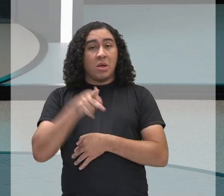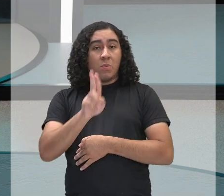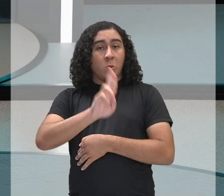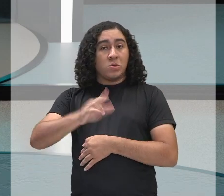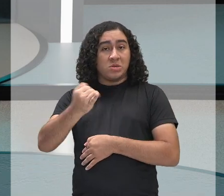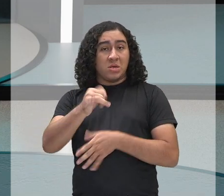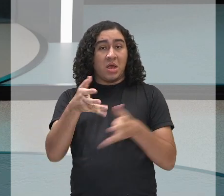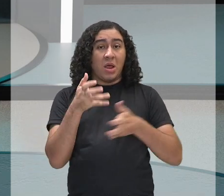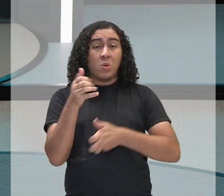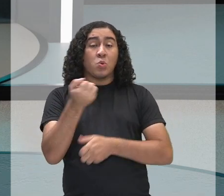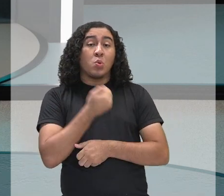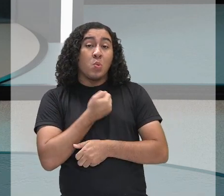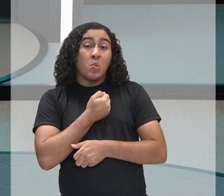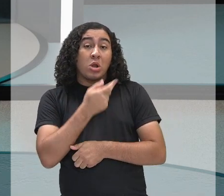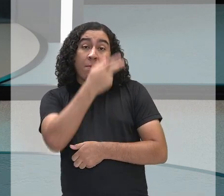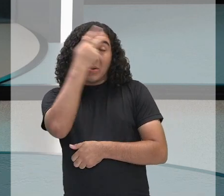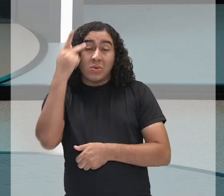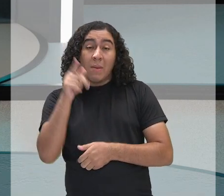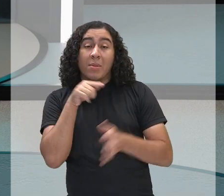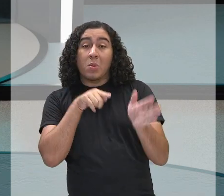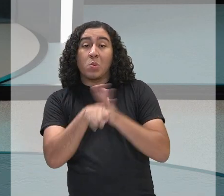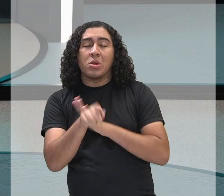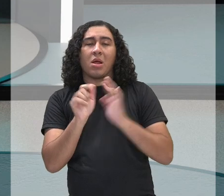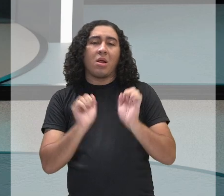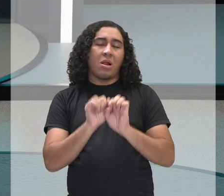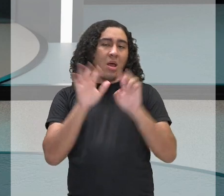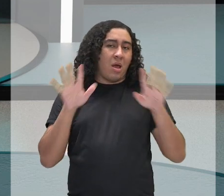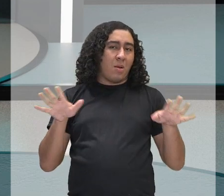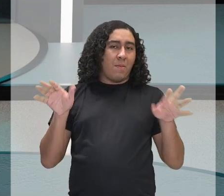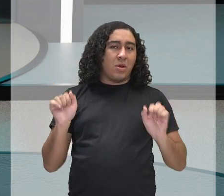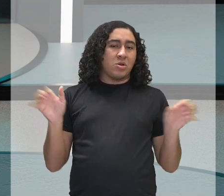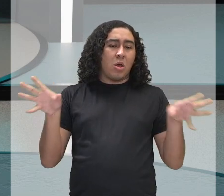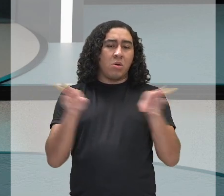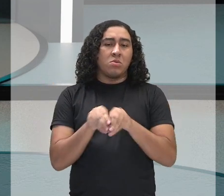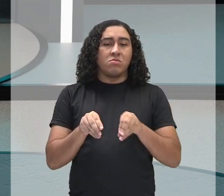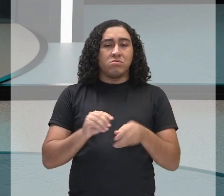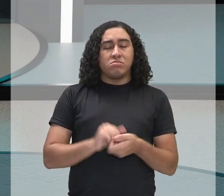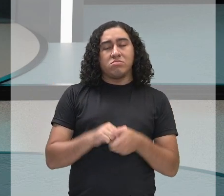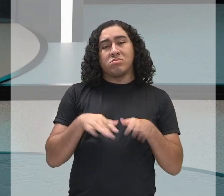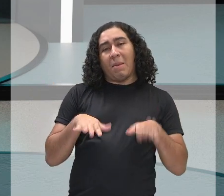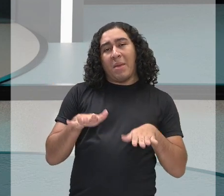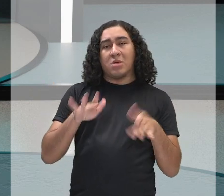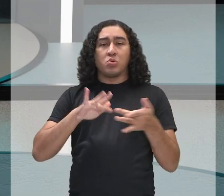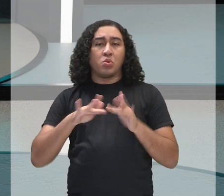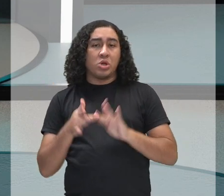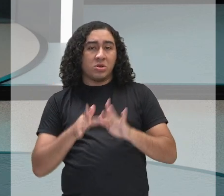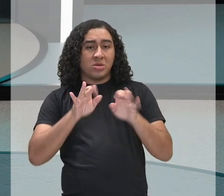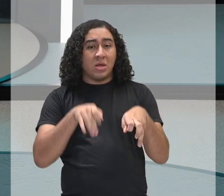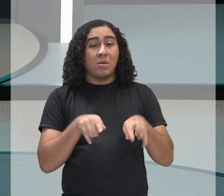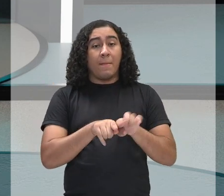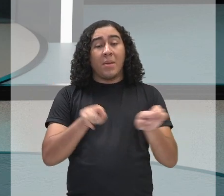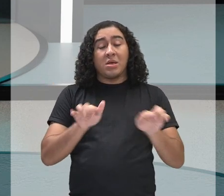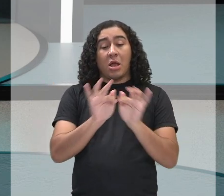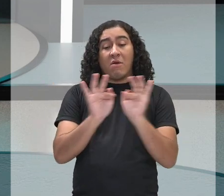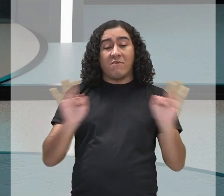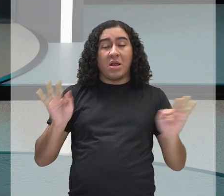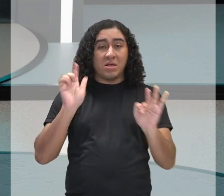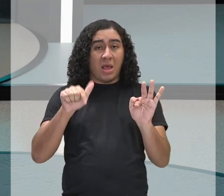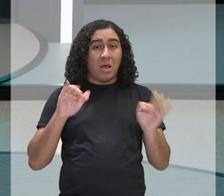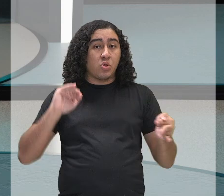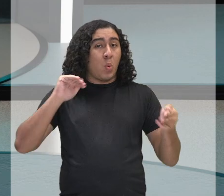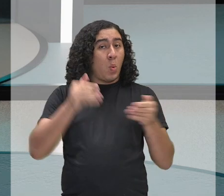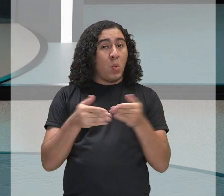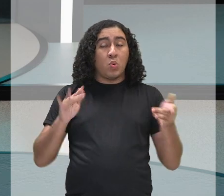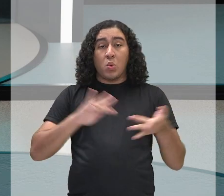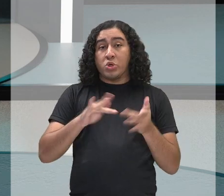número de telefone de alguém. Claro que eu posso falar de uma forma mais abreviada. Your number, aí depende também do contexto, mas essa é uma pergunta completa e que